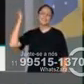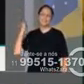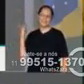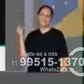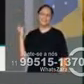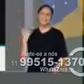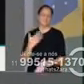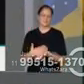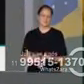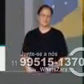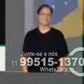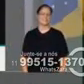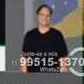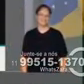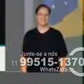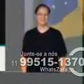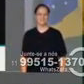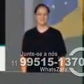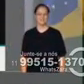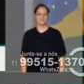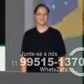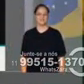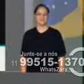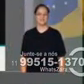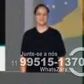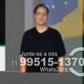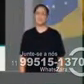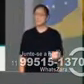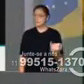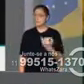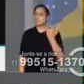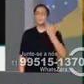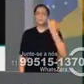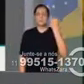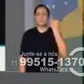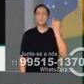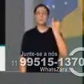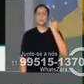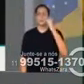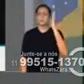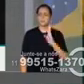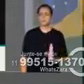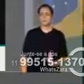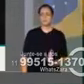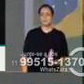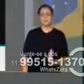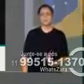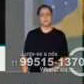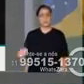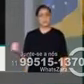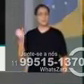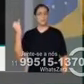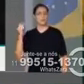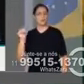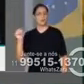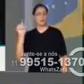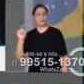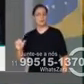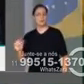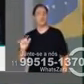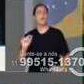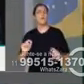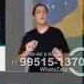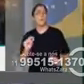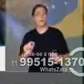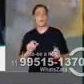quanto foi importante para o brasil e para a itália a participação da força expedicionária brasileira na segunda guerra